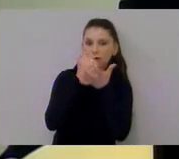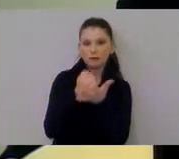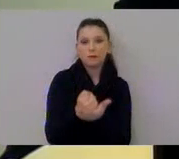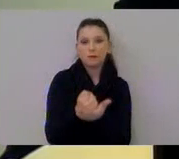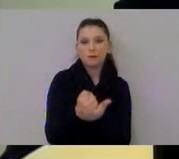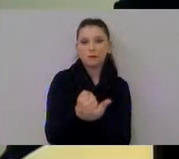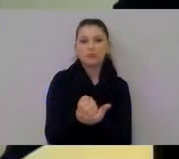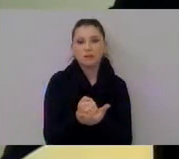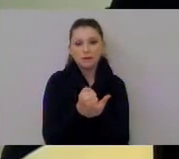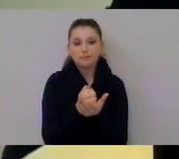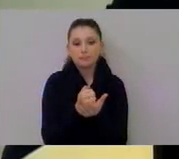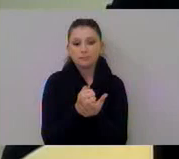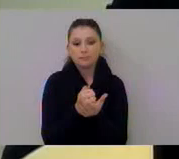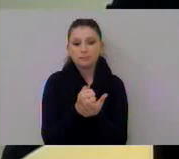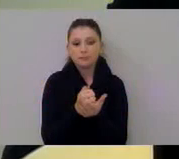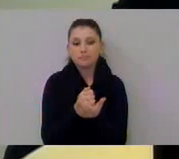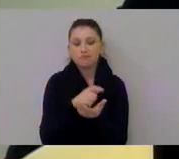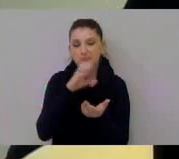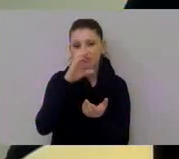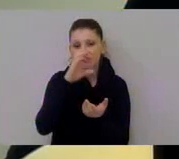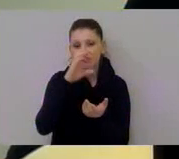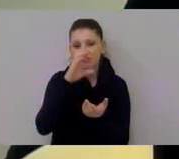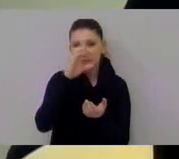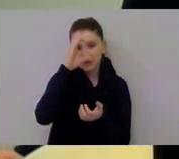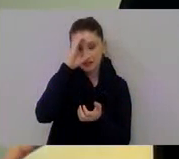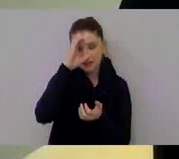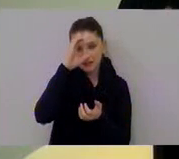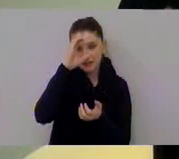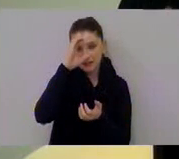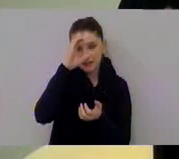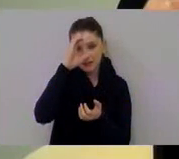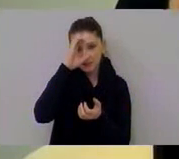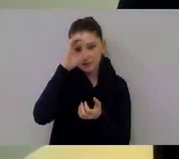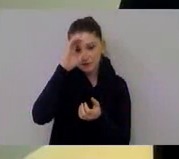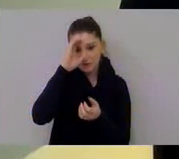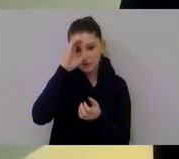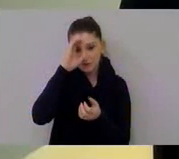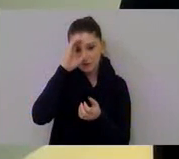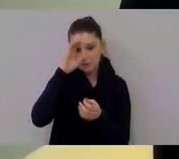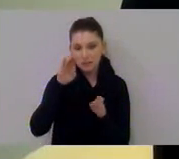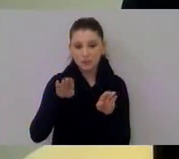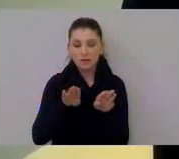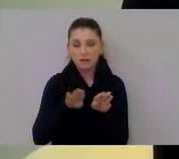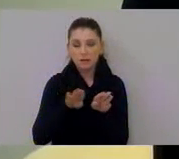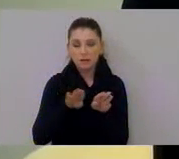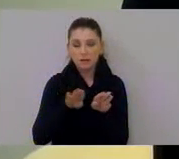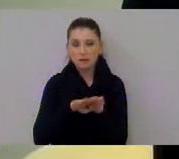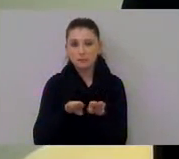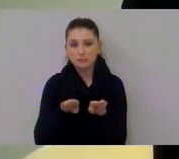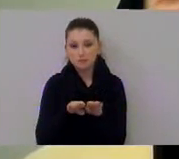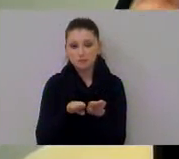E a forma como ele atendia as pessoas,